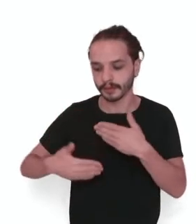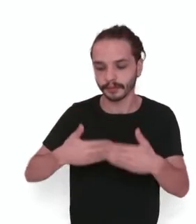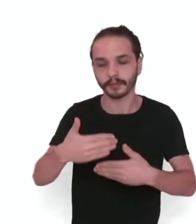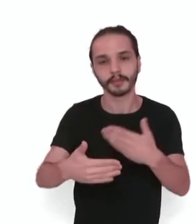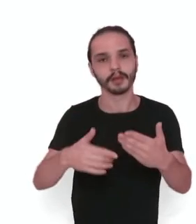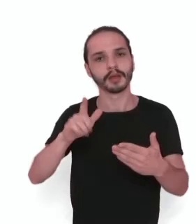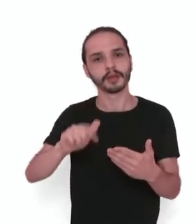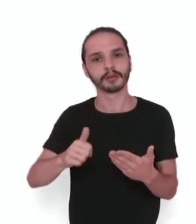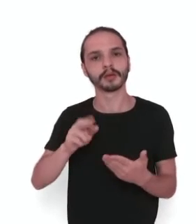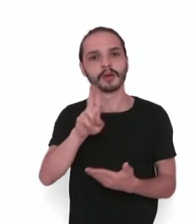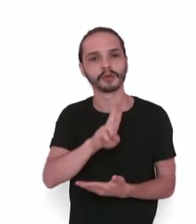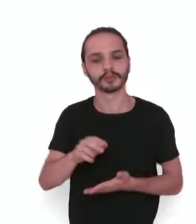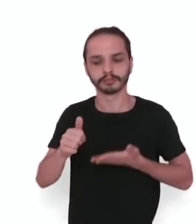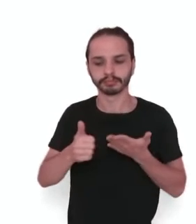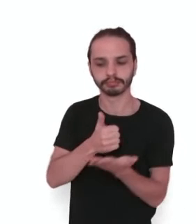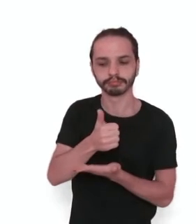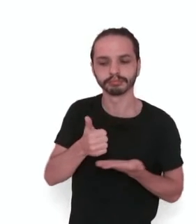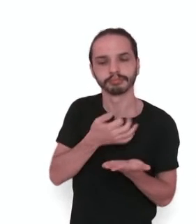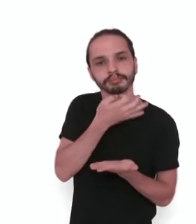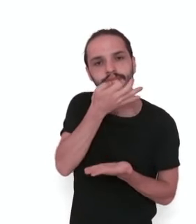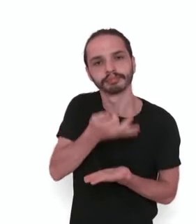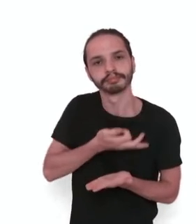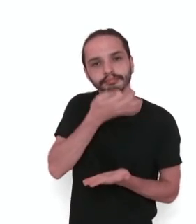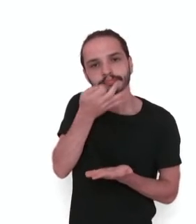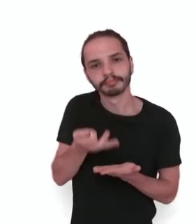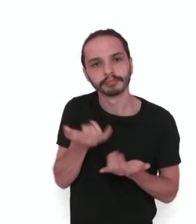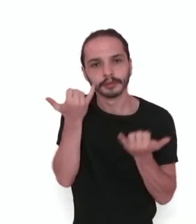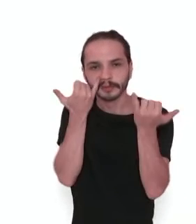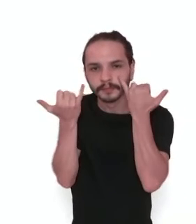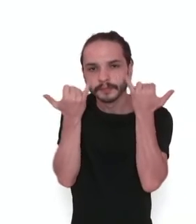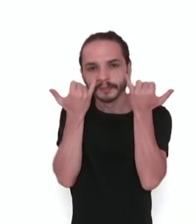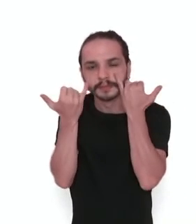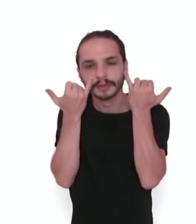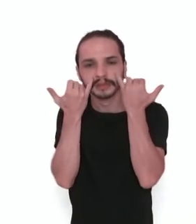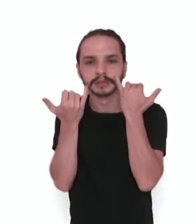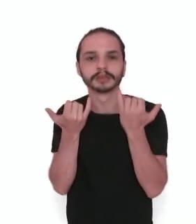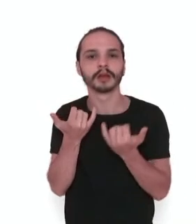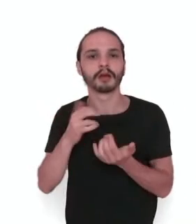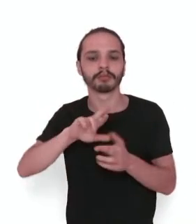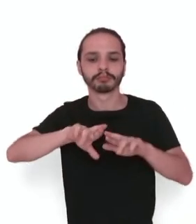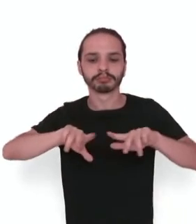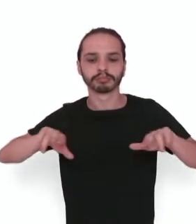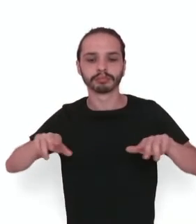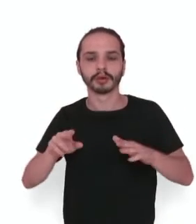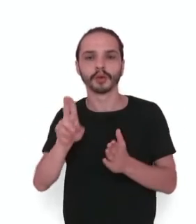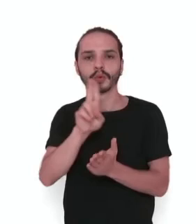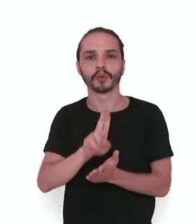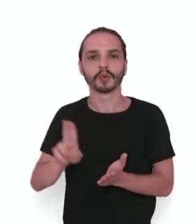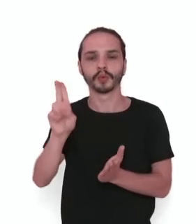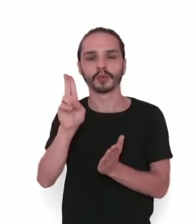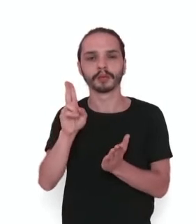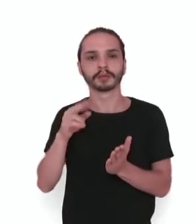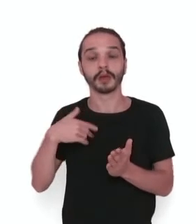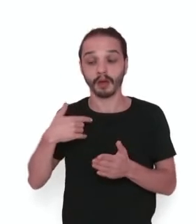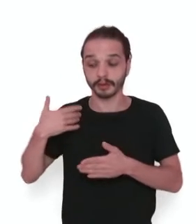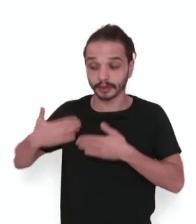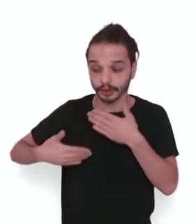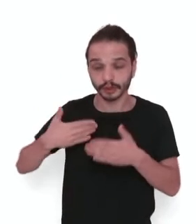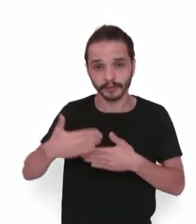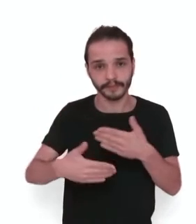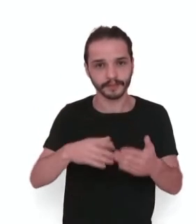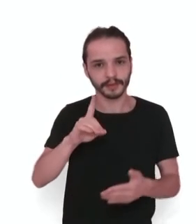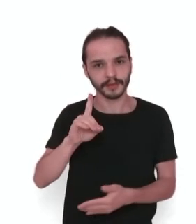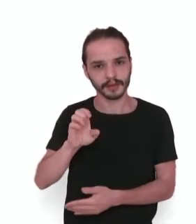meio de uso de dados e informações apresentados no texto ao qual se refere. Então, no desenvolvimento, você retoma